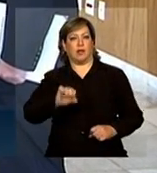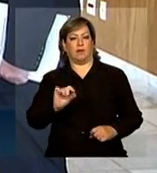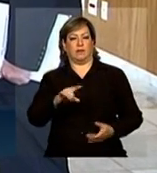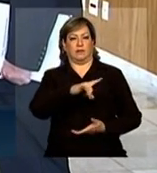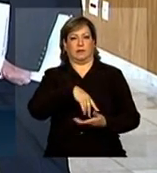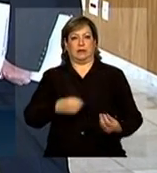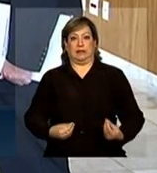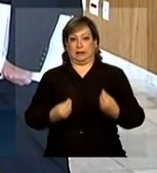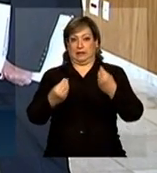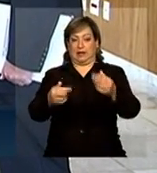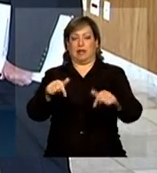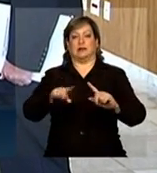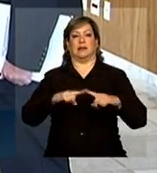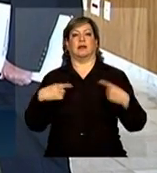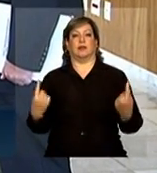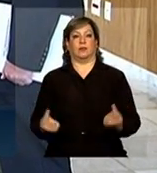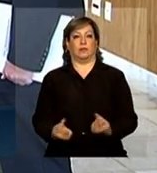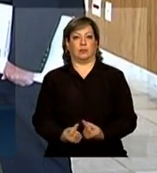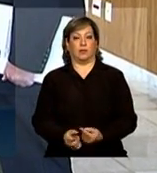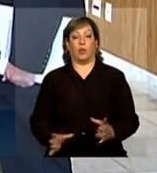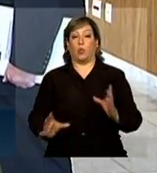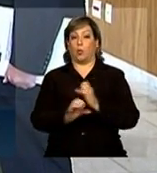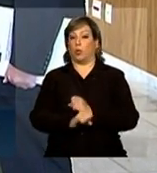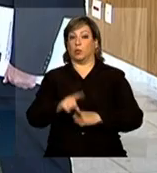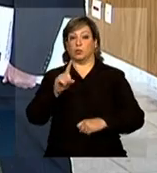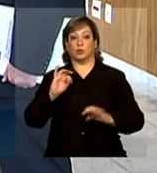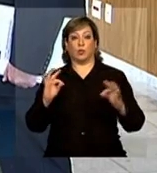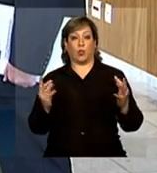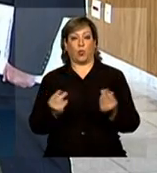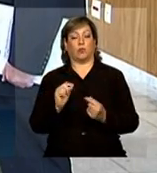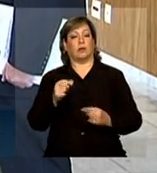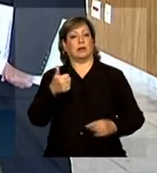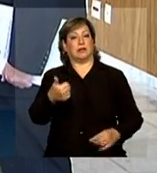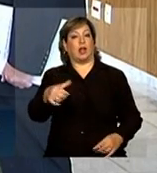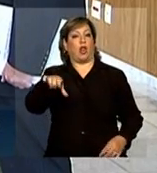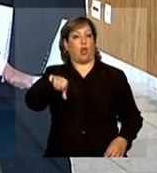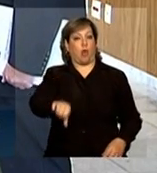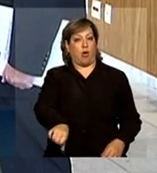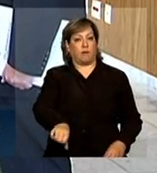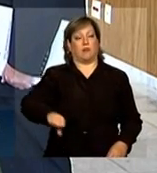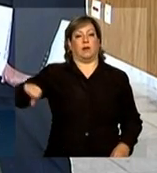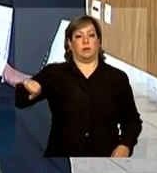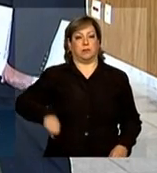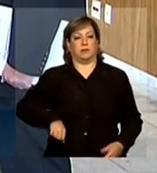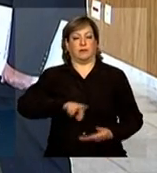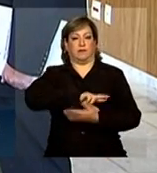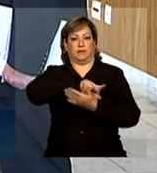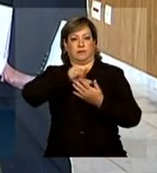Dilma Rousseff nesta cerimônia. Ao todo, então, foram 19